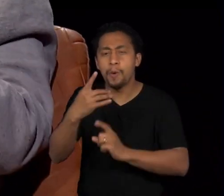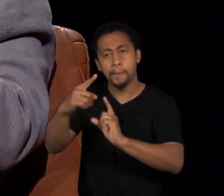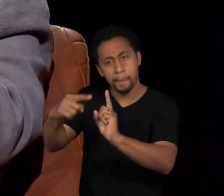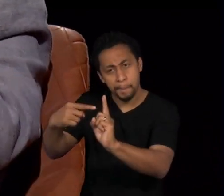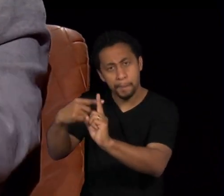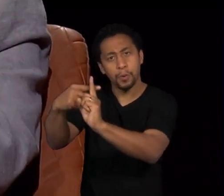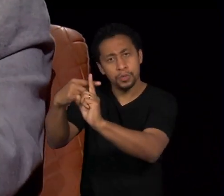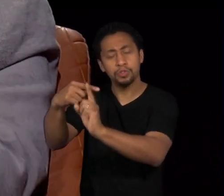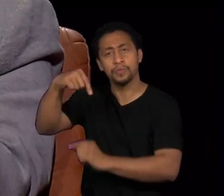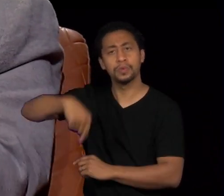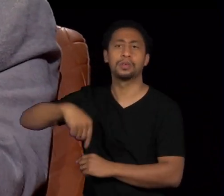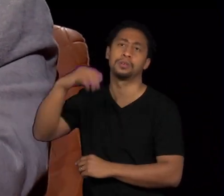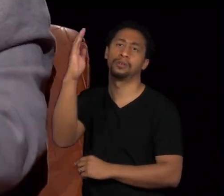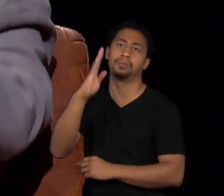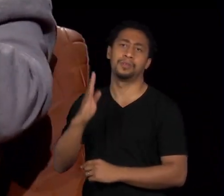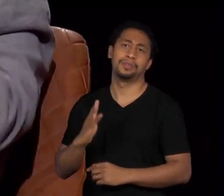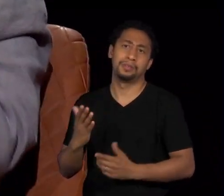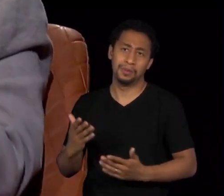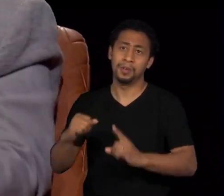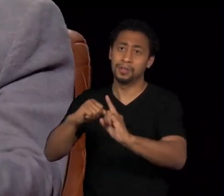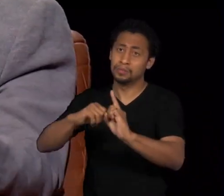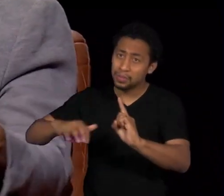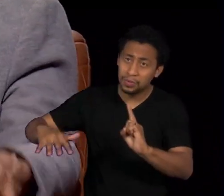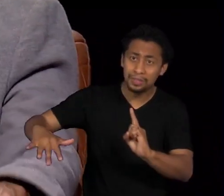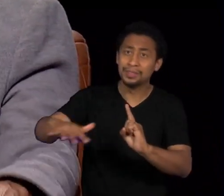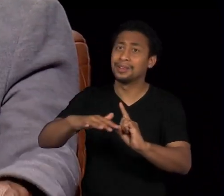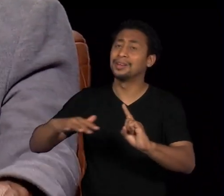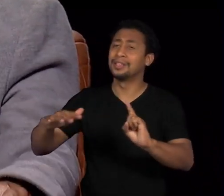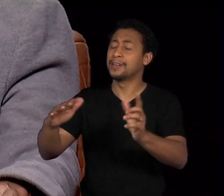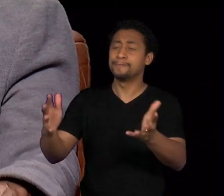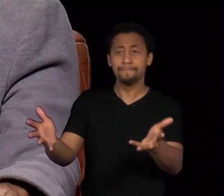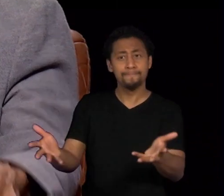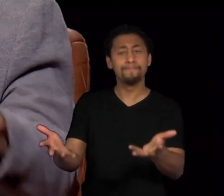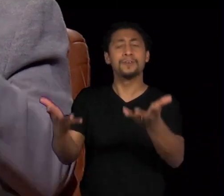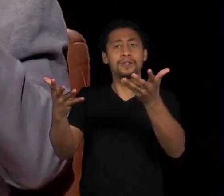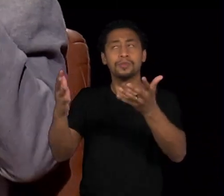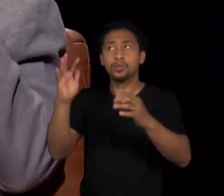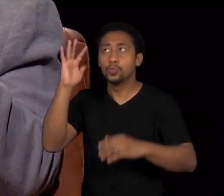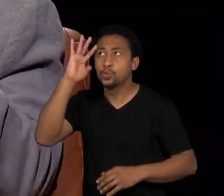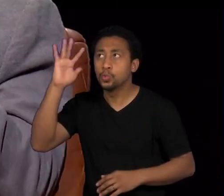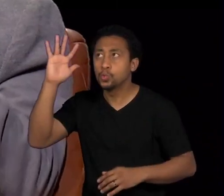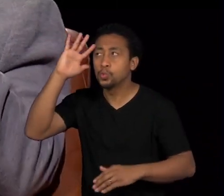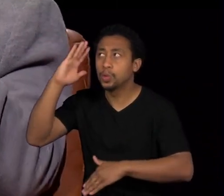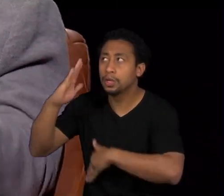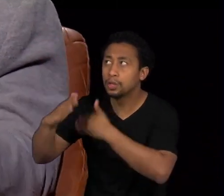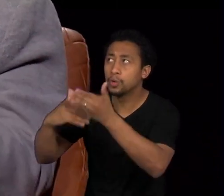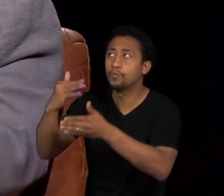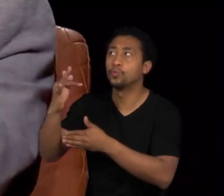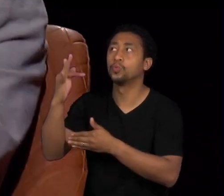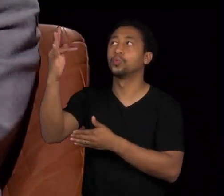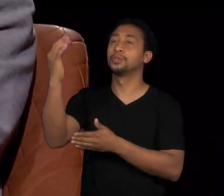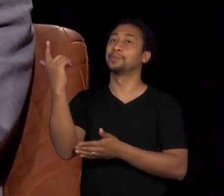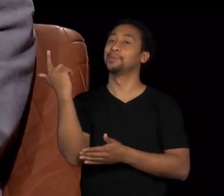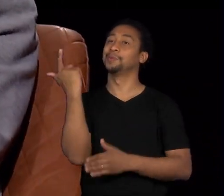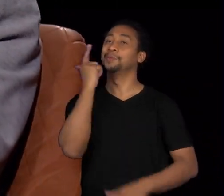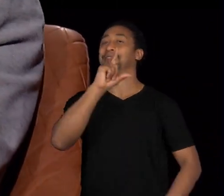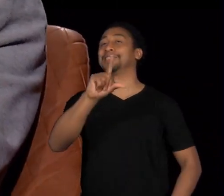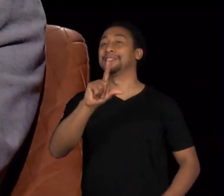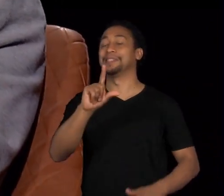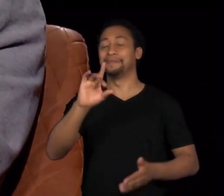quem tem uma uma sociedade na dimensão do nosso sonho né vamos ver se a gente consegue trazer o nosso sonho